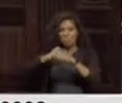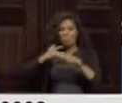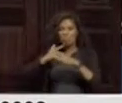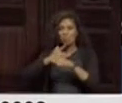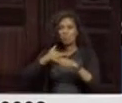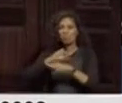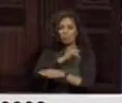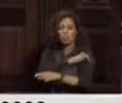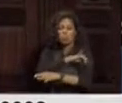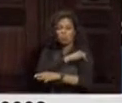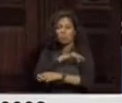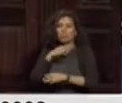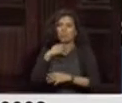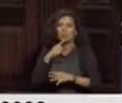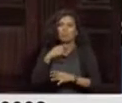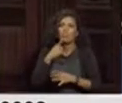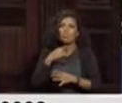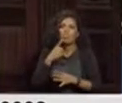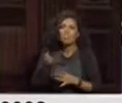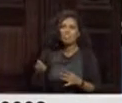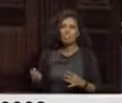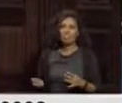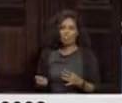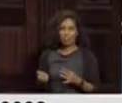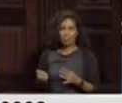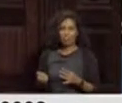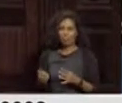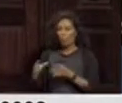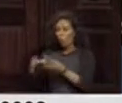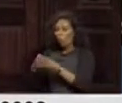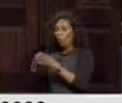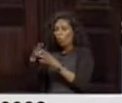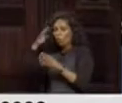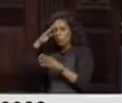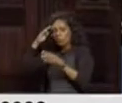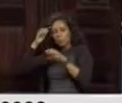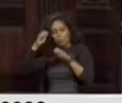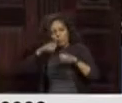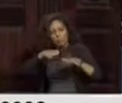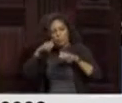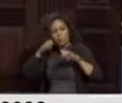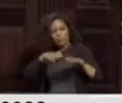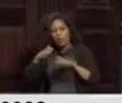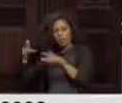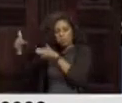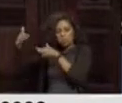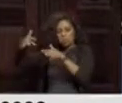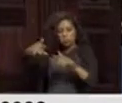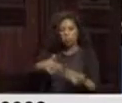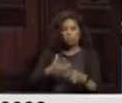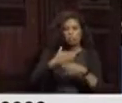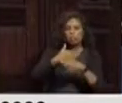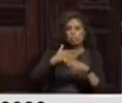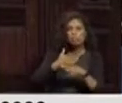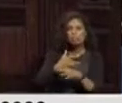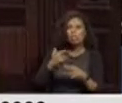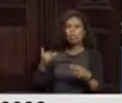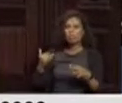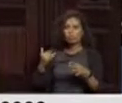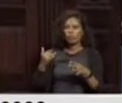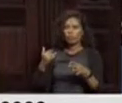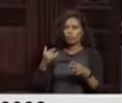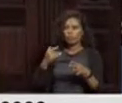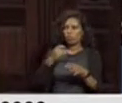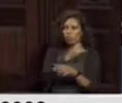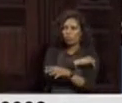certo, é para bem do nosso povo. Agora, compete a gente lutar para que dê certo,